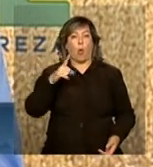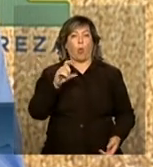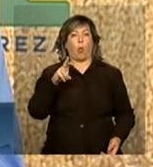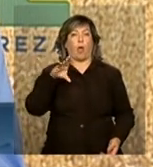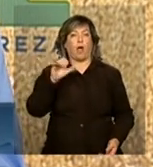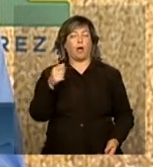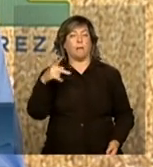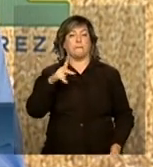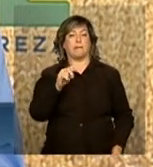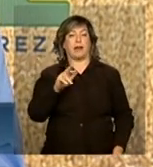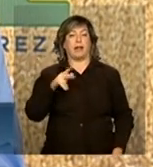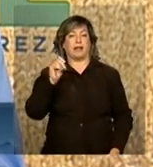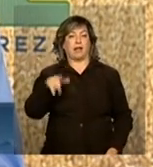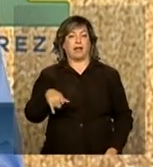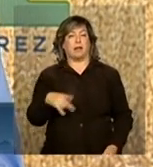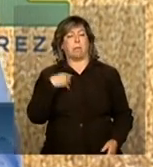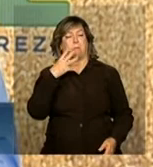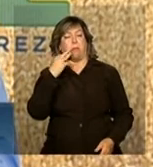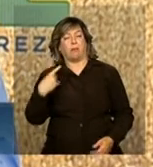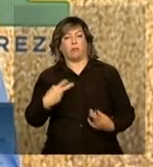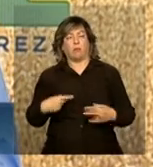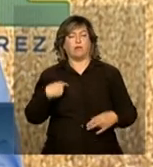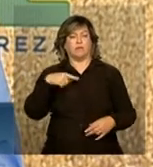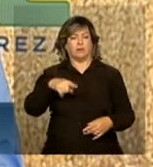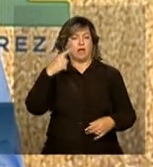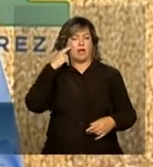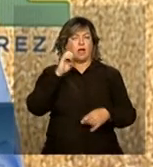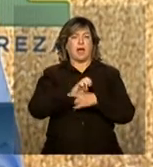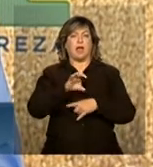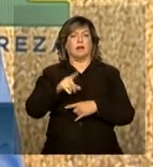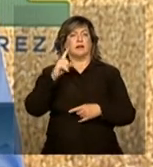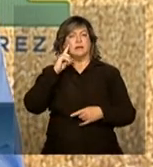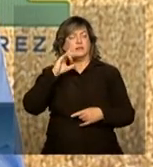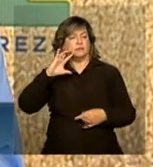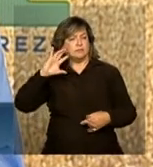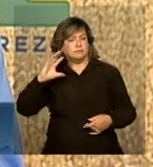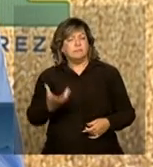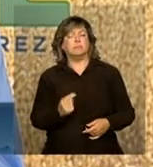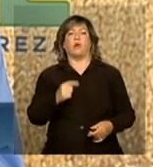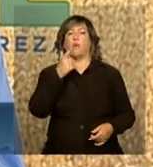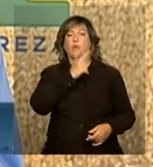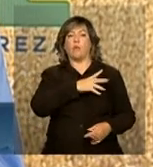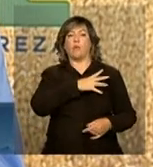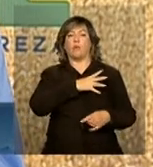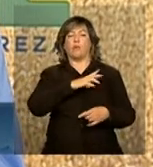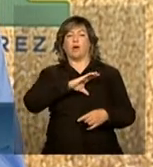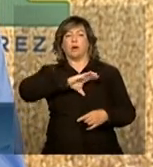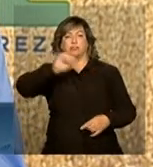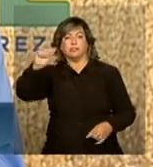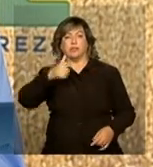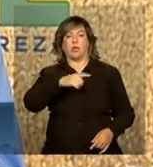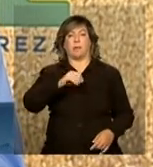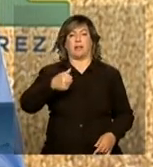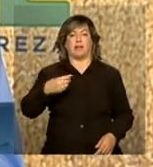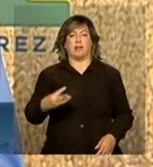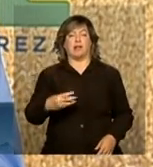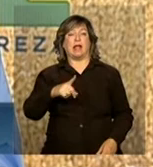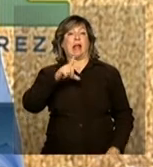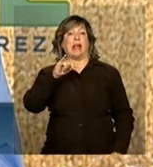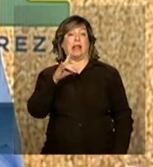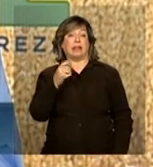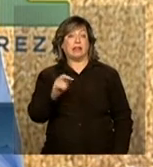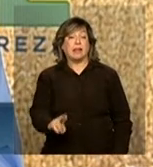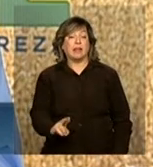manteve o status de risco insignificante para a doença, como bateu mais um recorde de 2013. Líder global